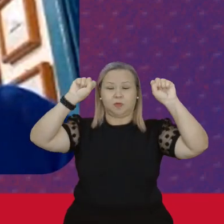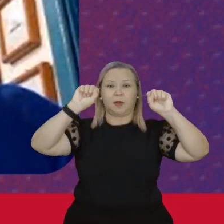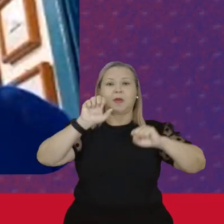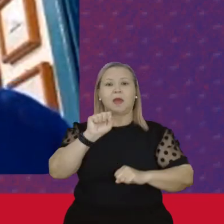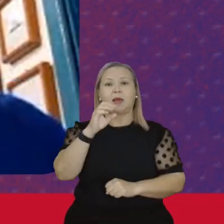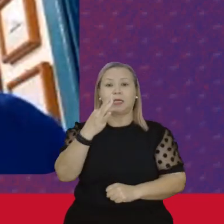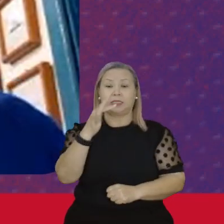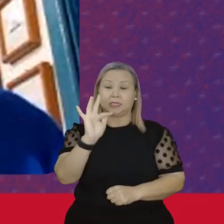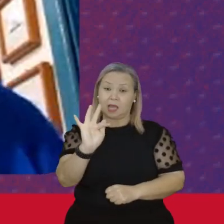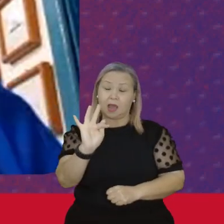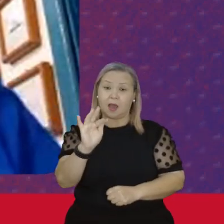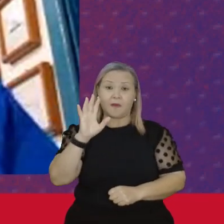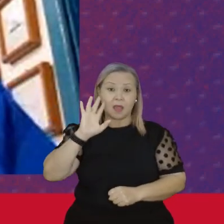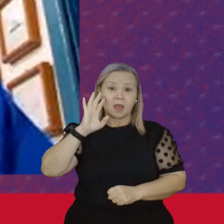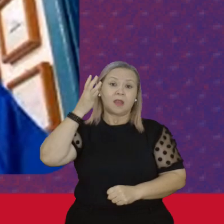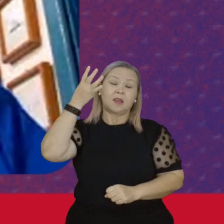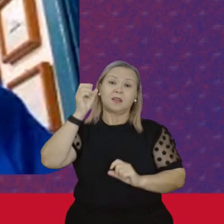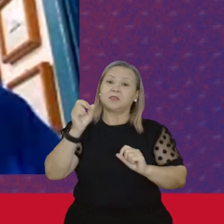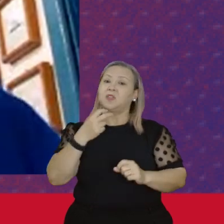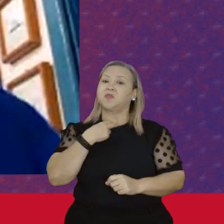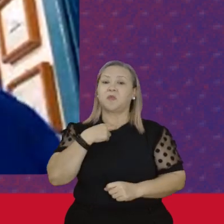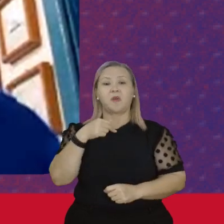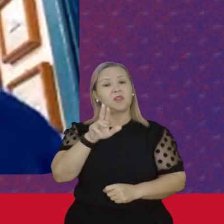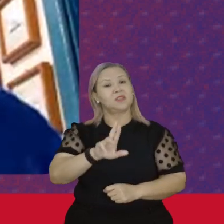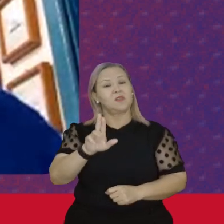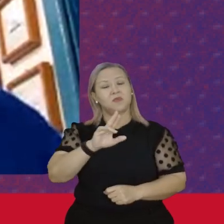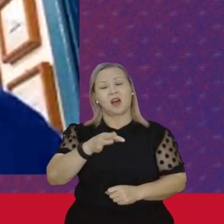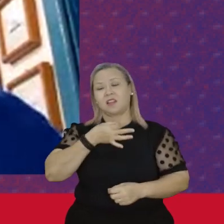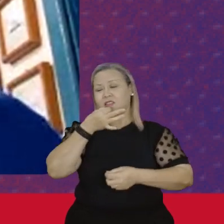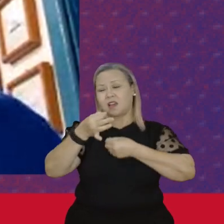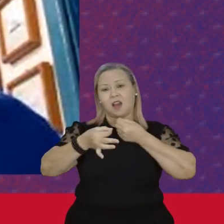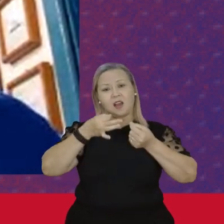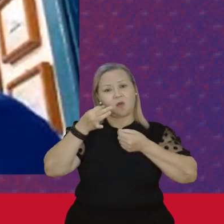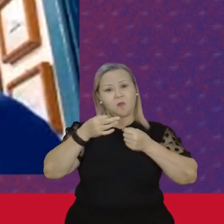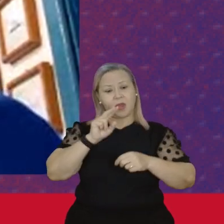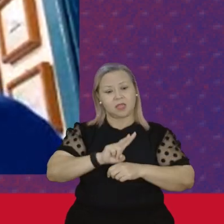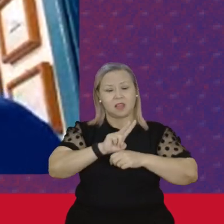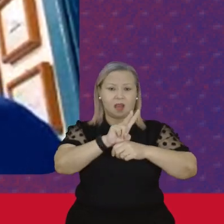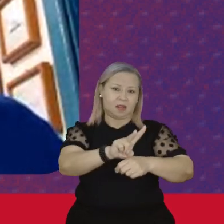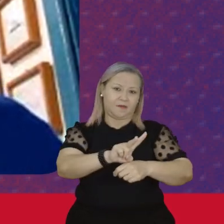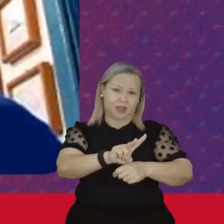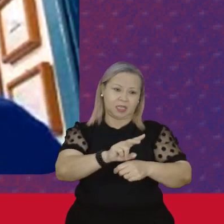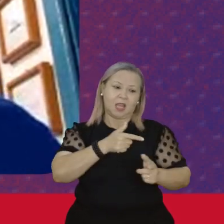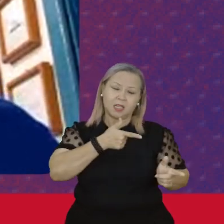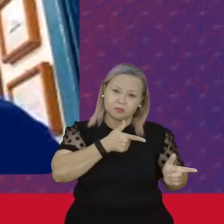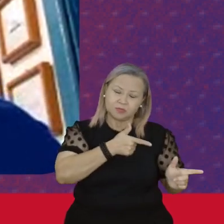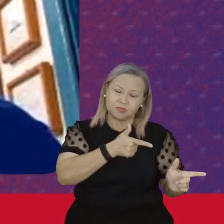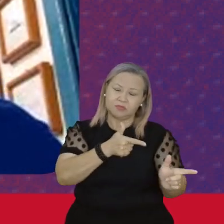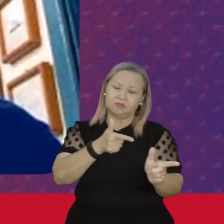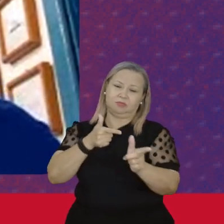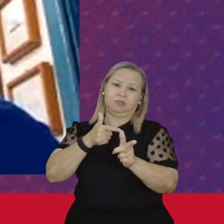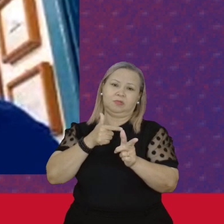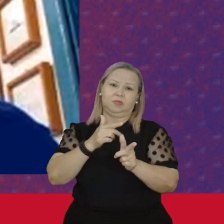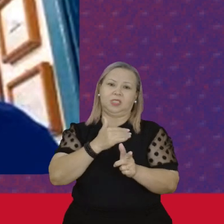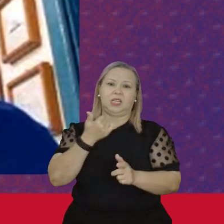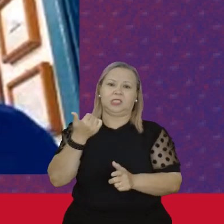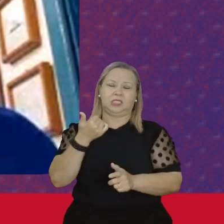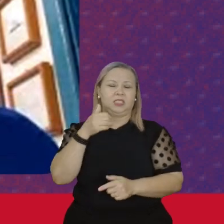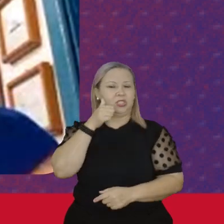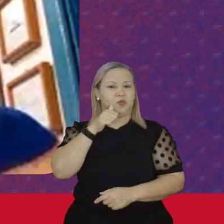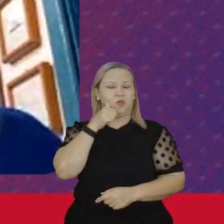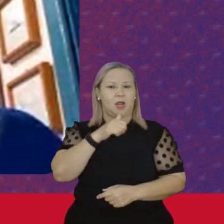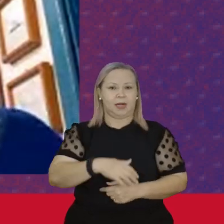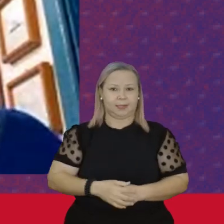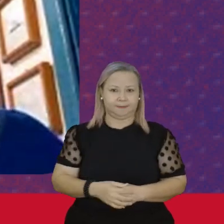STF, decidiu que não pode ser usado esse argumento na defesa de assassinos de mulheres.